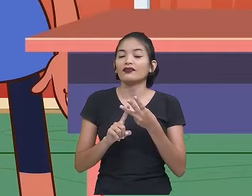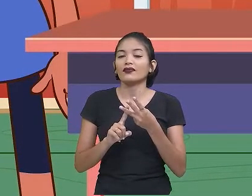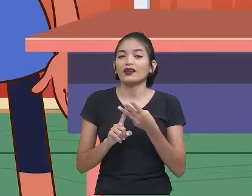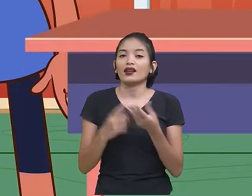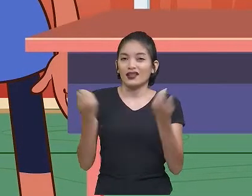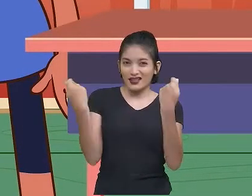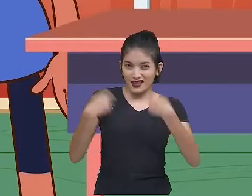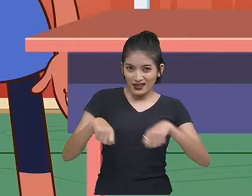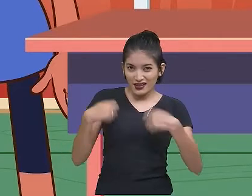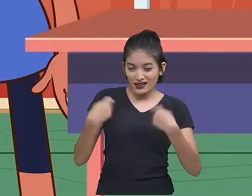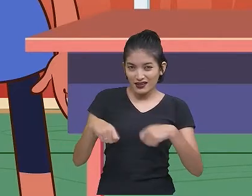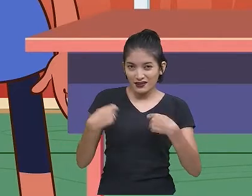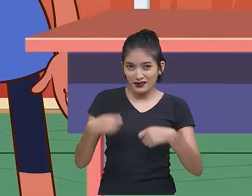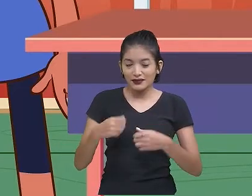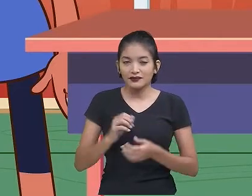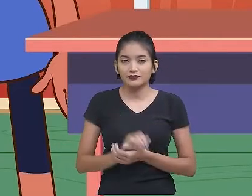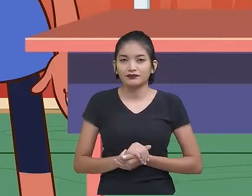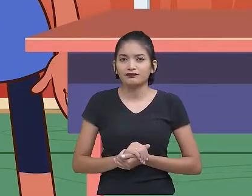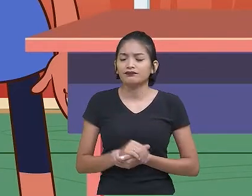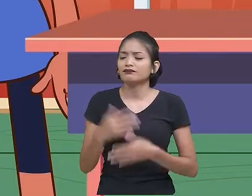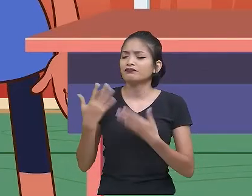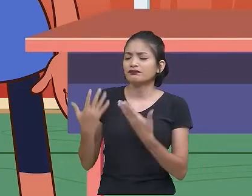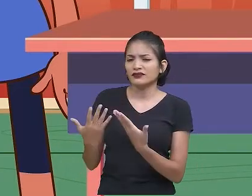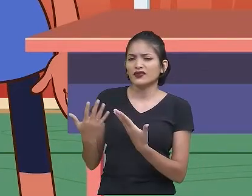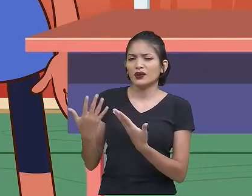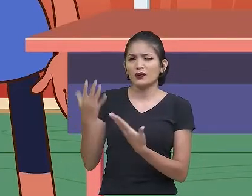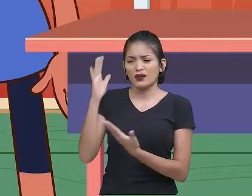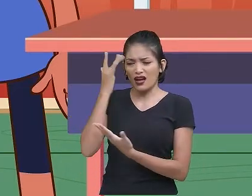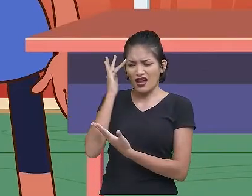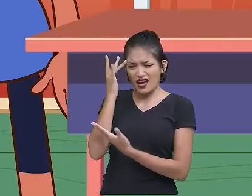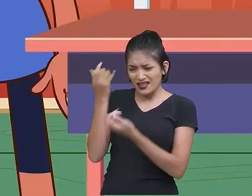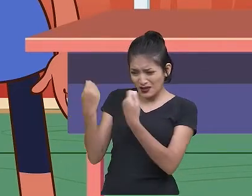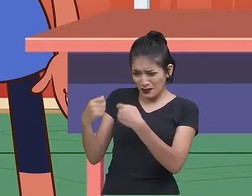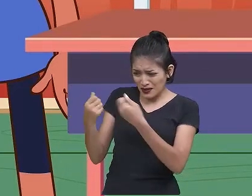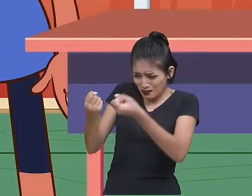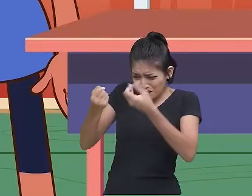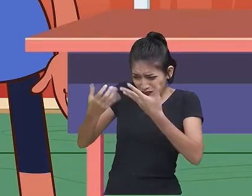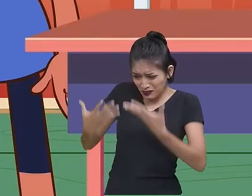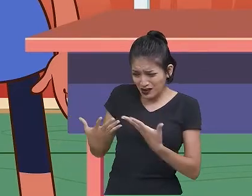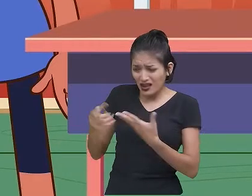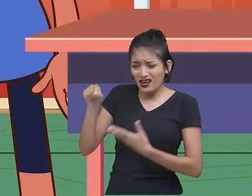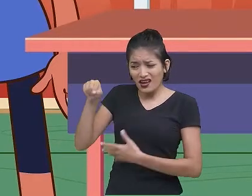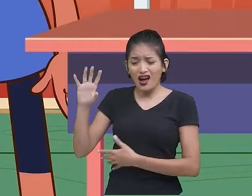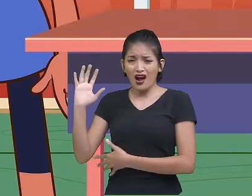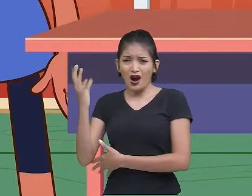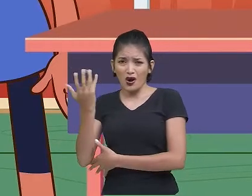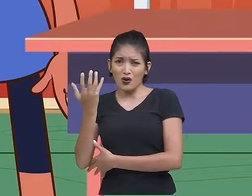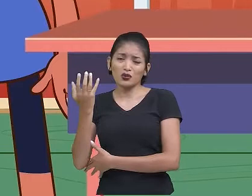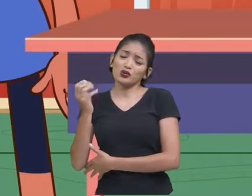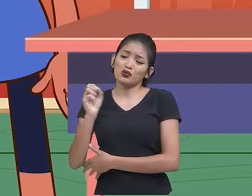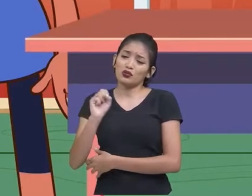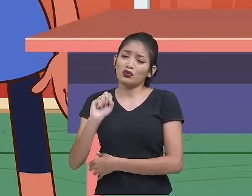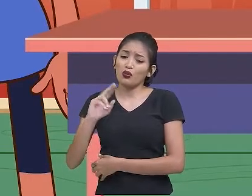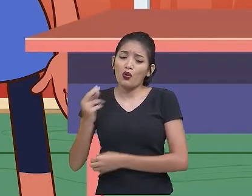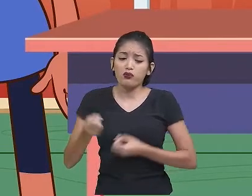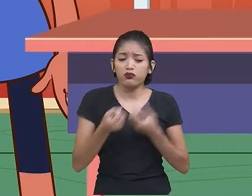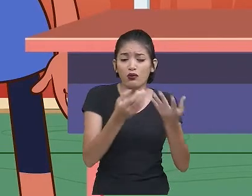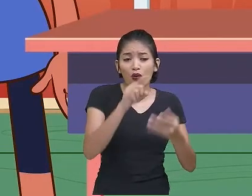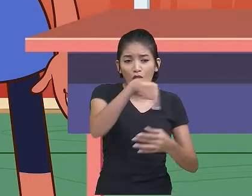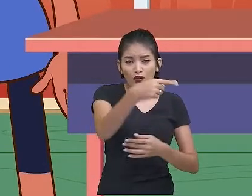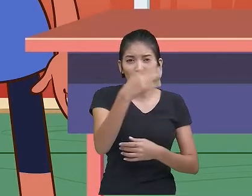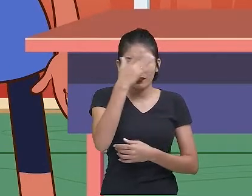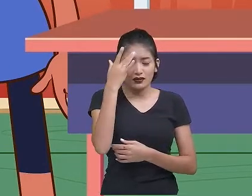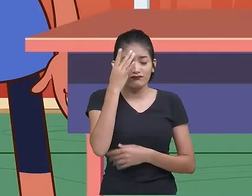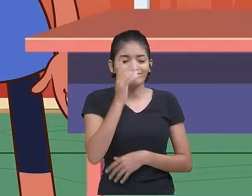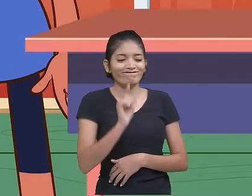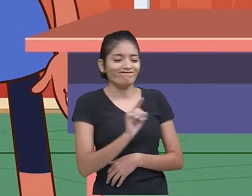necessidade. Flora, acha mesmo necessário contar-me esse fato ou passar adiante? Não,